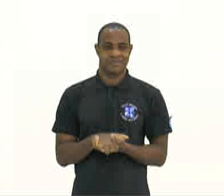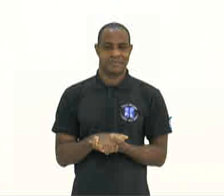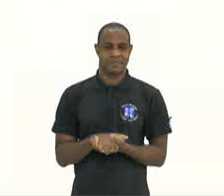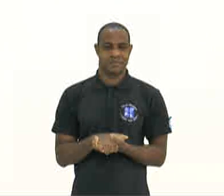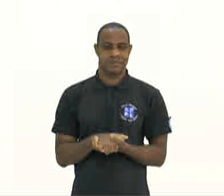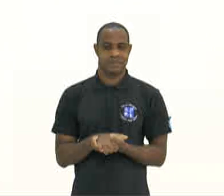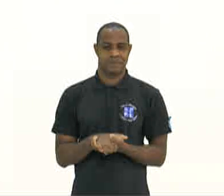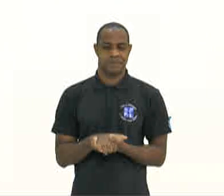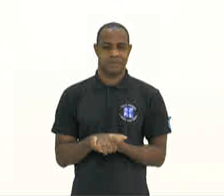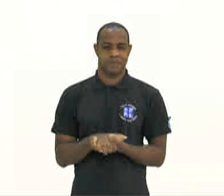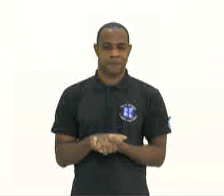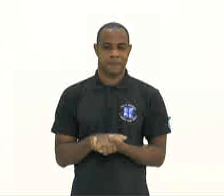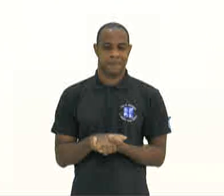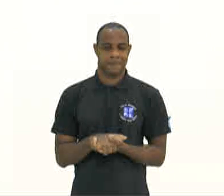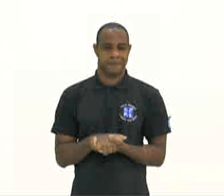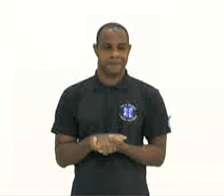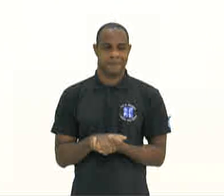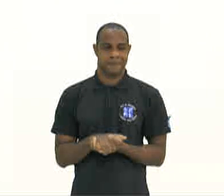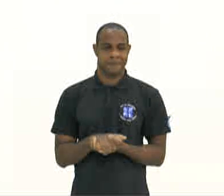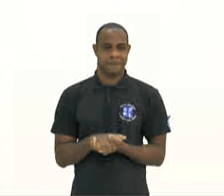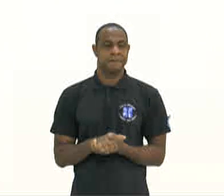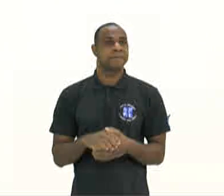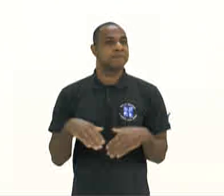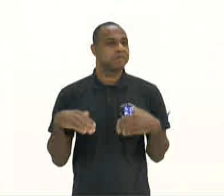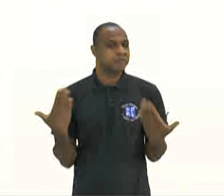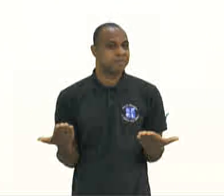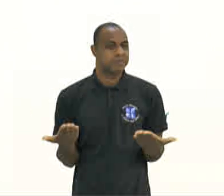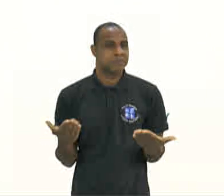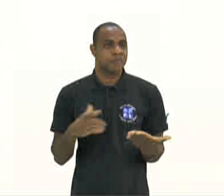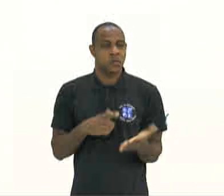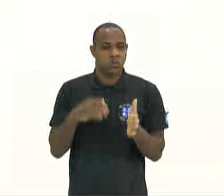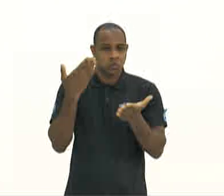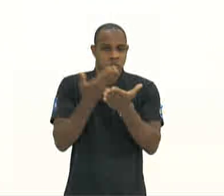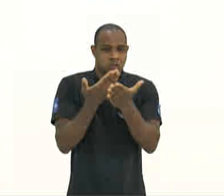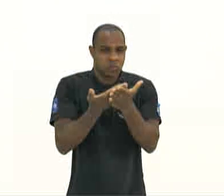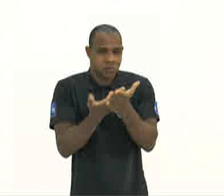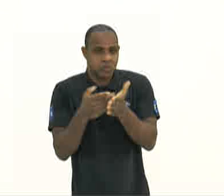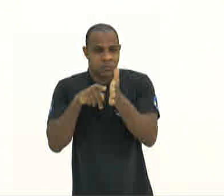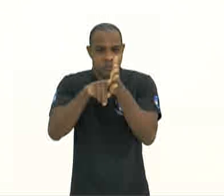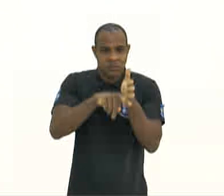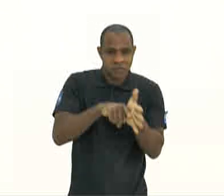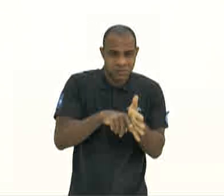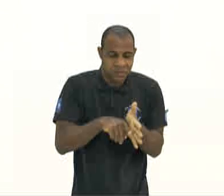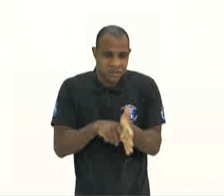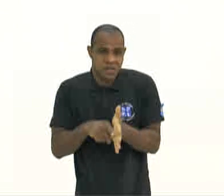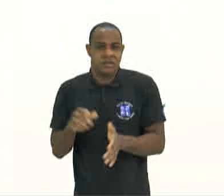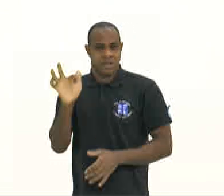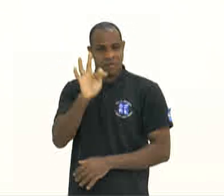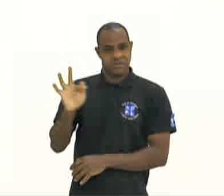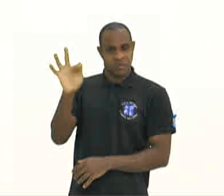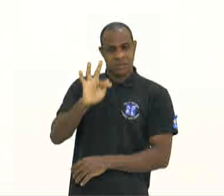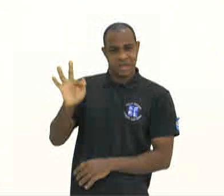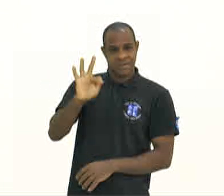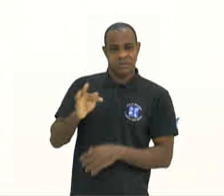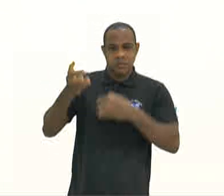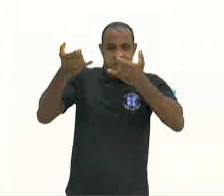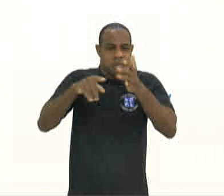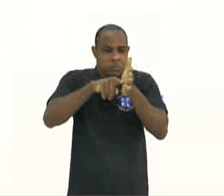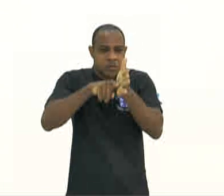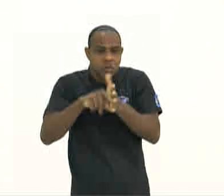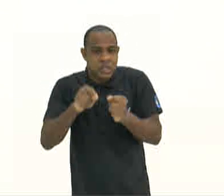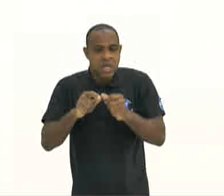equivalent walking in a moderate pace. Então, um recente estudo pela Universidade de Waterloo verificou que os